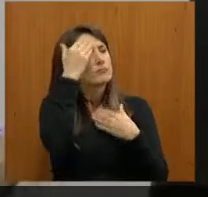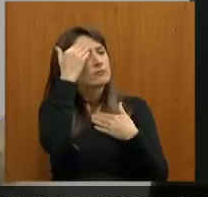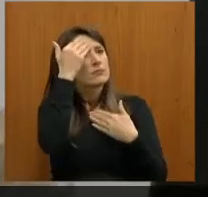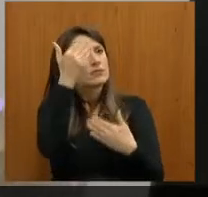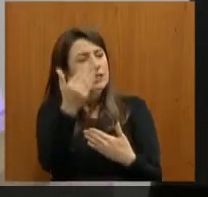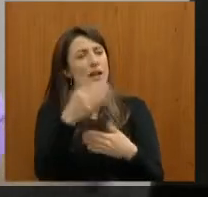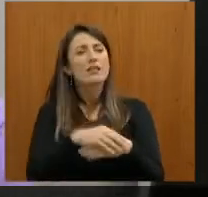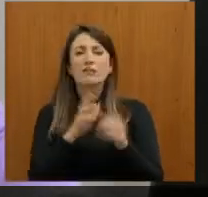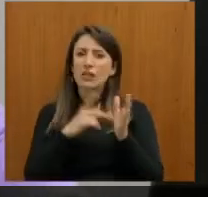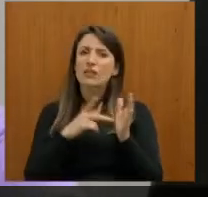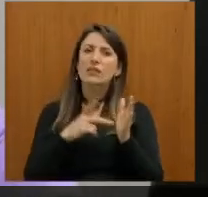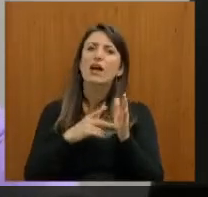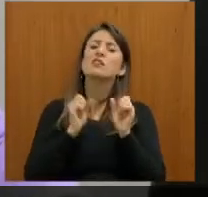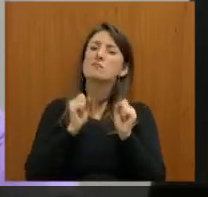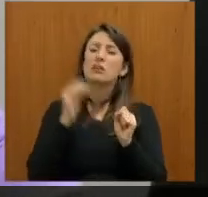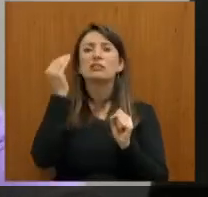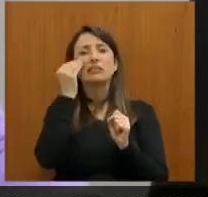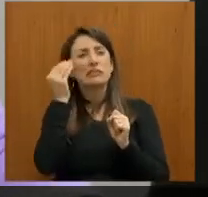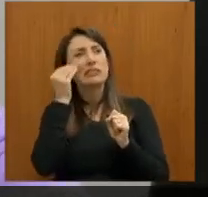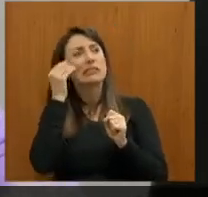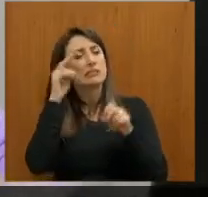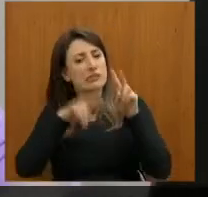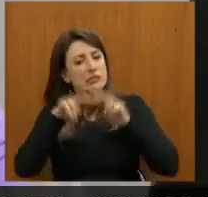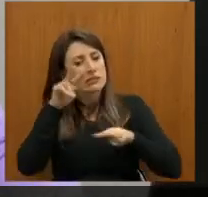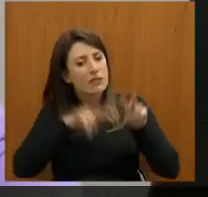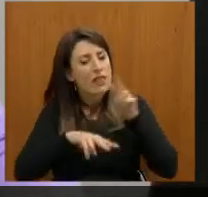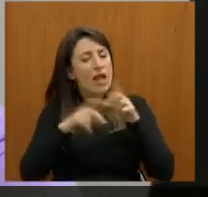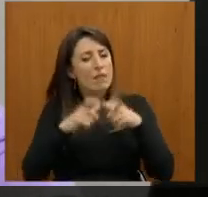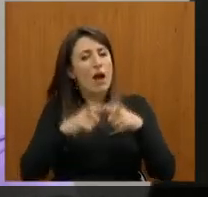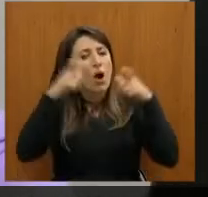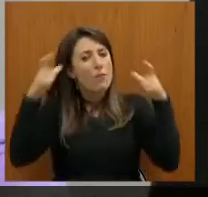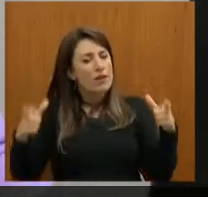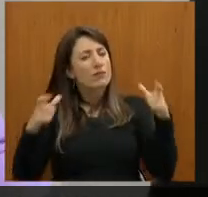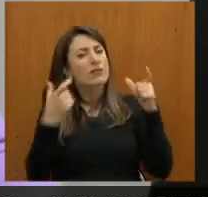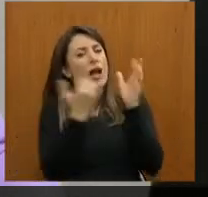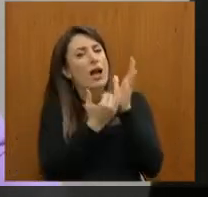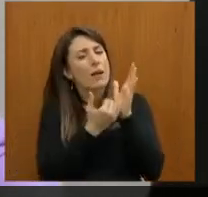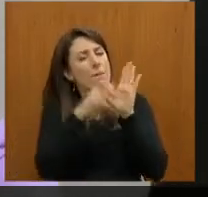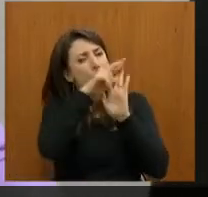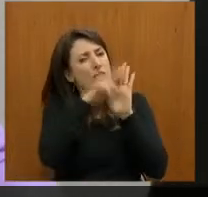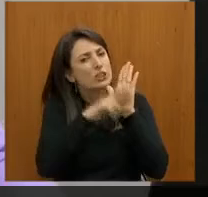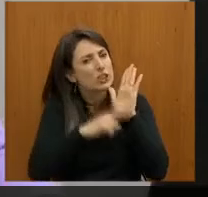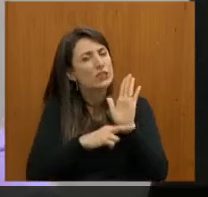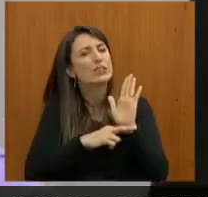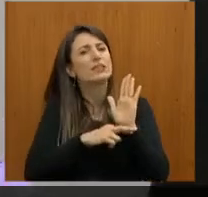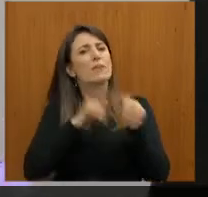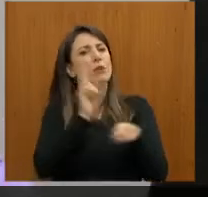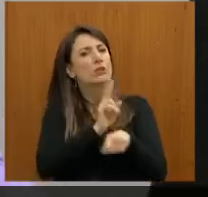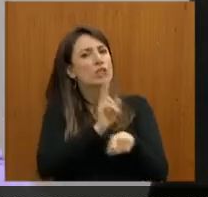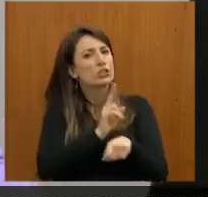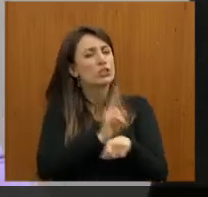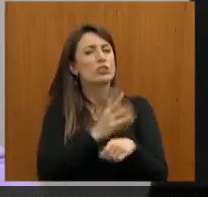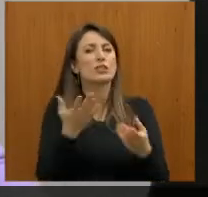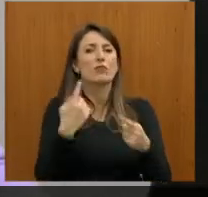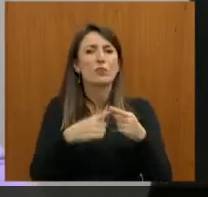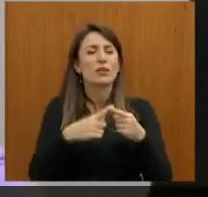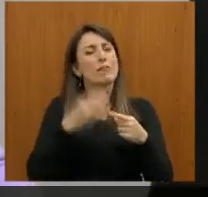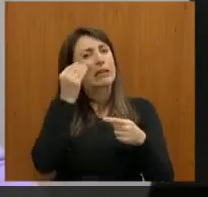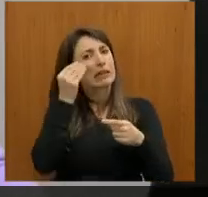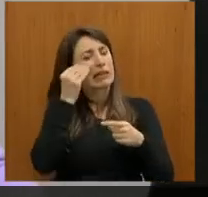avaliação da extensão da medida protetiva em caso de mulheres que se disponibilizam a ajudar outras mulheres